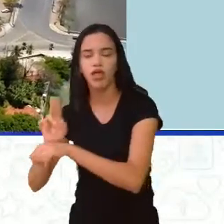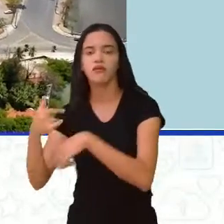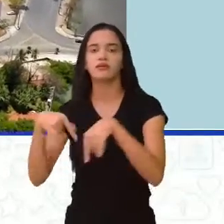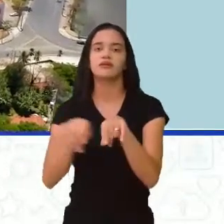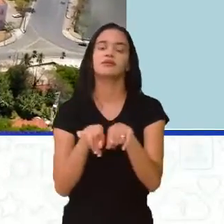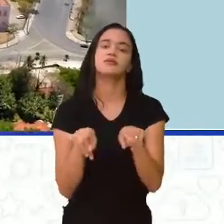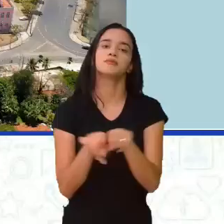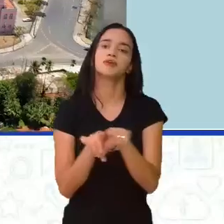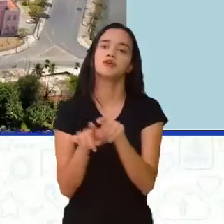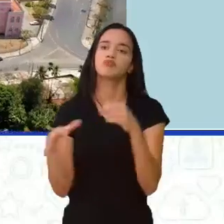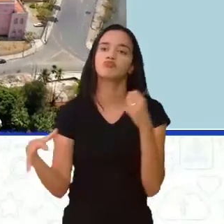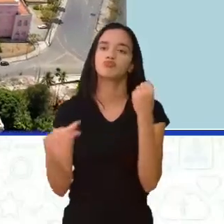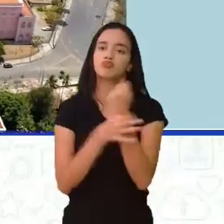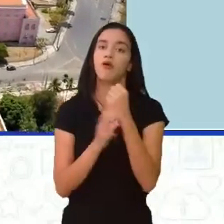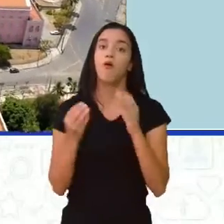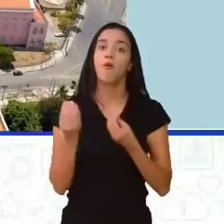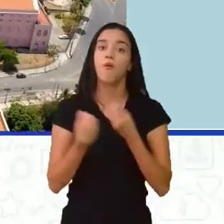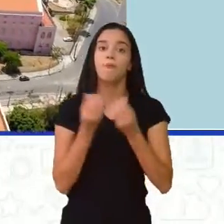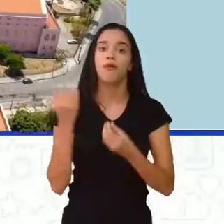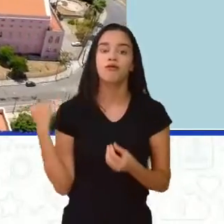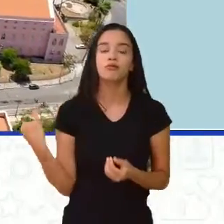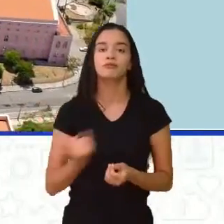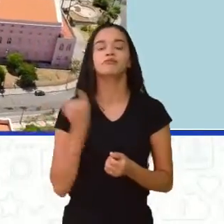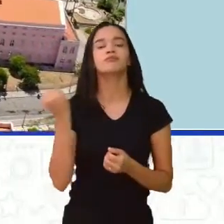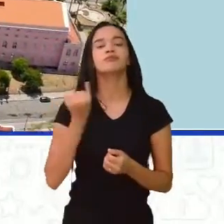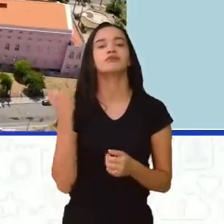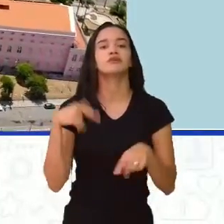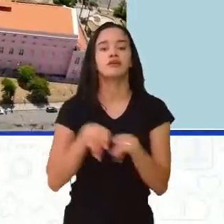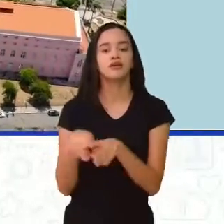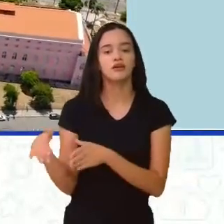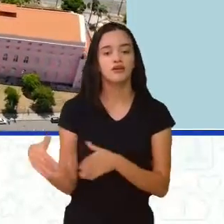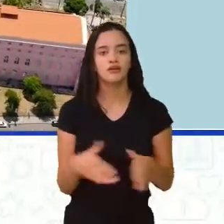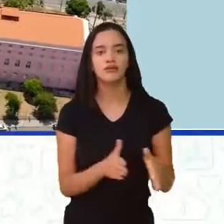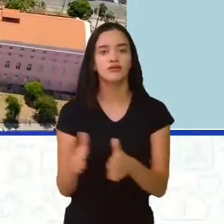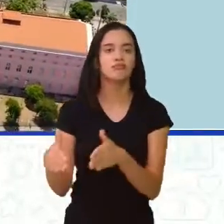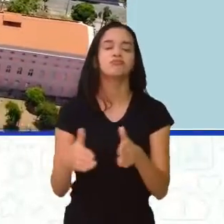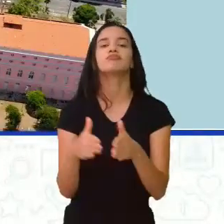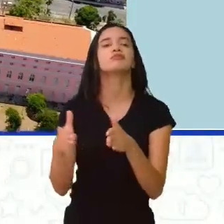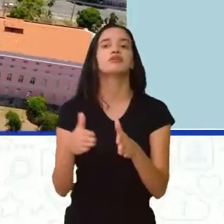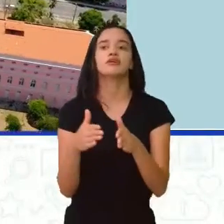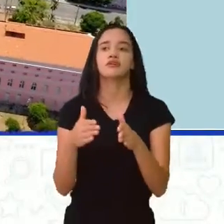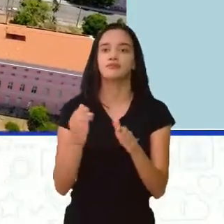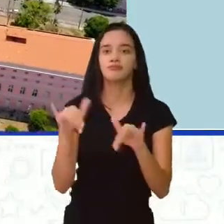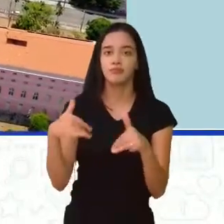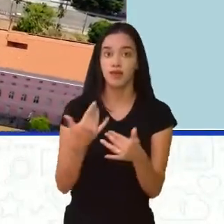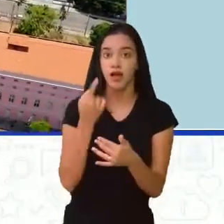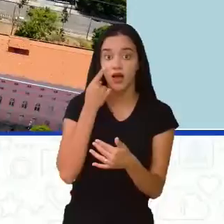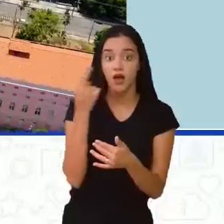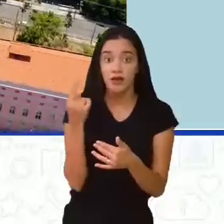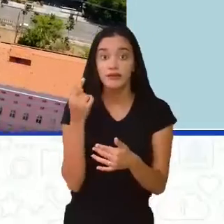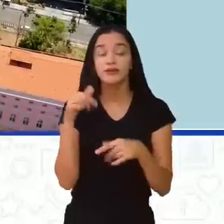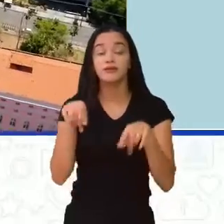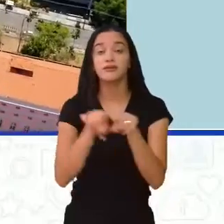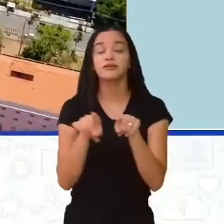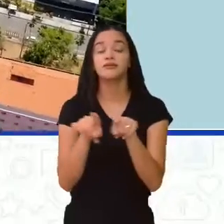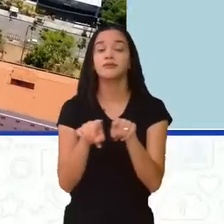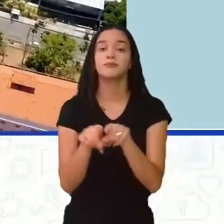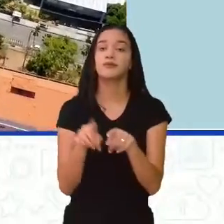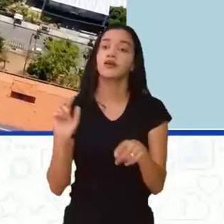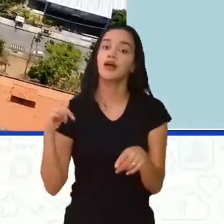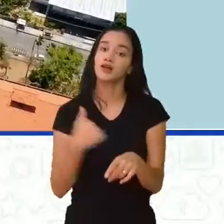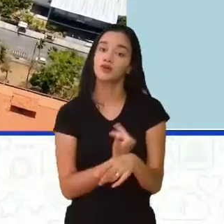proteção, que a gente vai ver como vai ser importante, né, para que esse rio não seja tão agredido. E a nossa cidade, ele